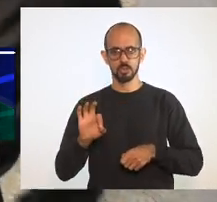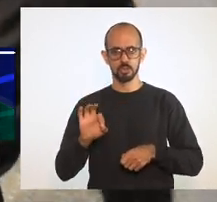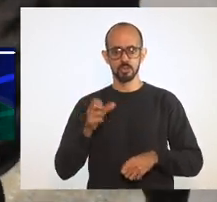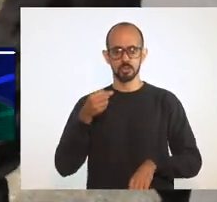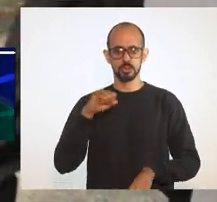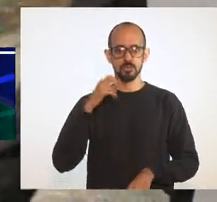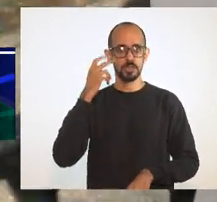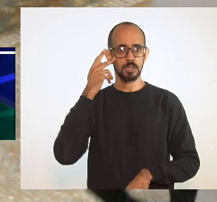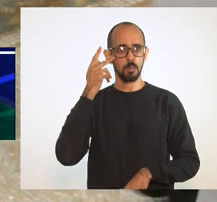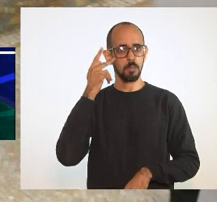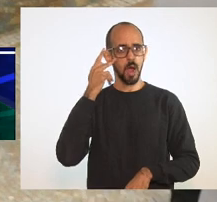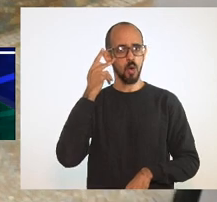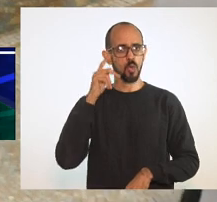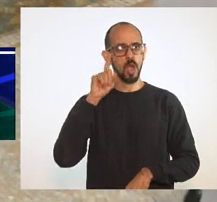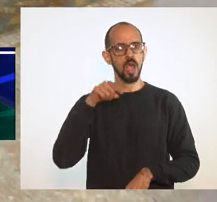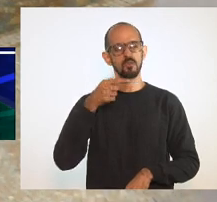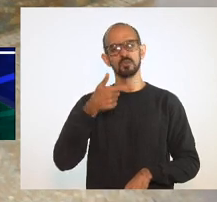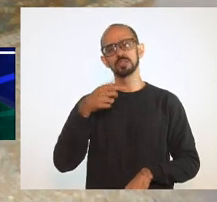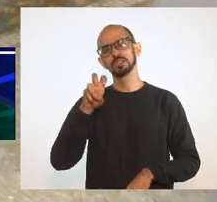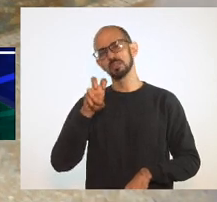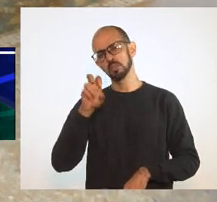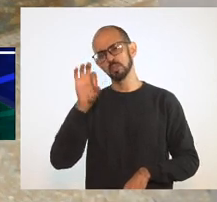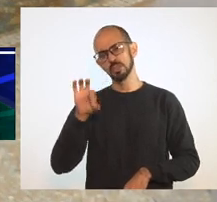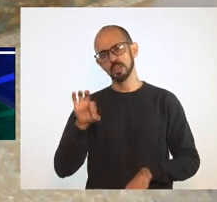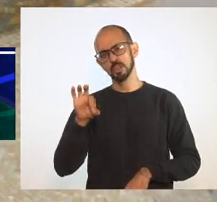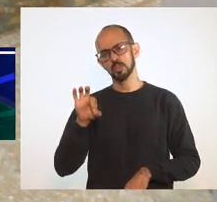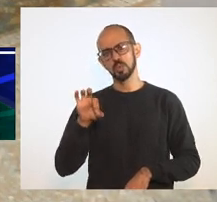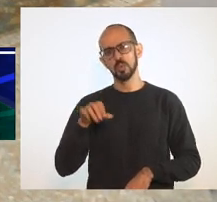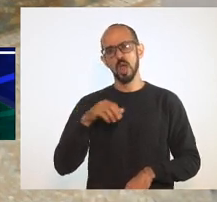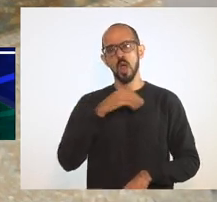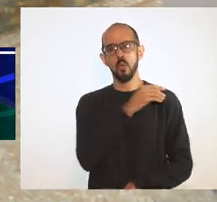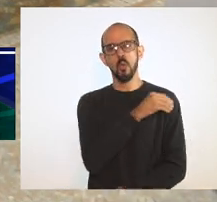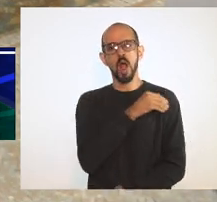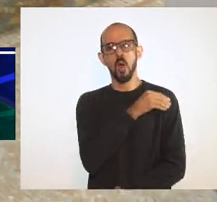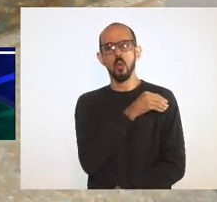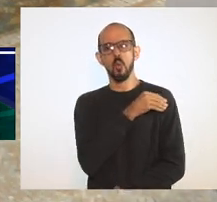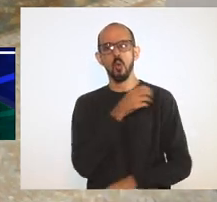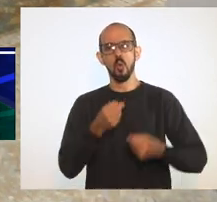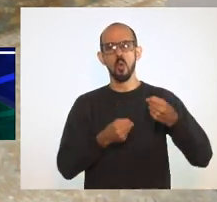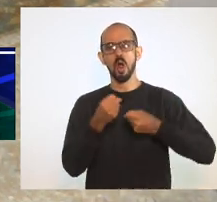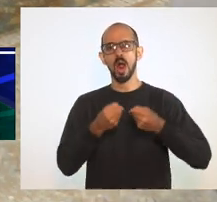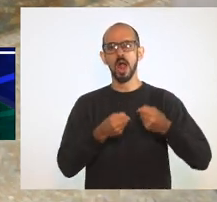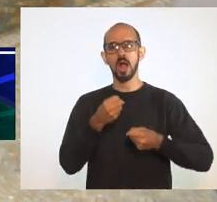de São Paulo, se eu não me engano, são 25%. O etanol aqui em São Paulo custa